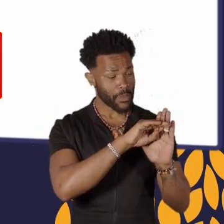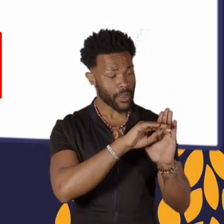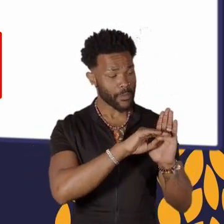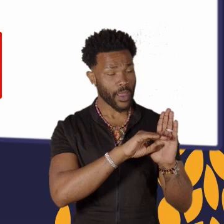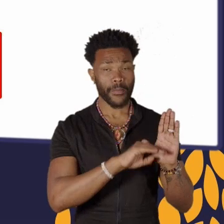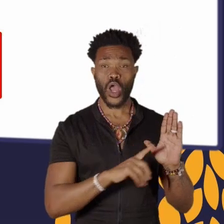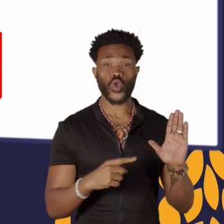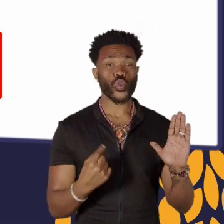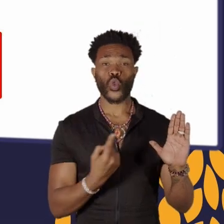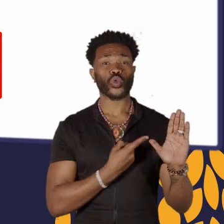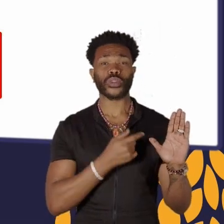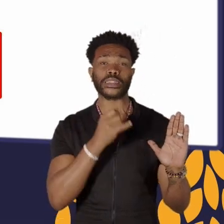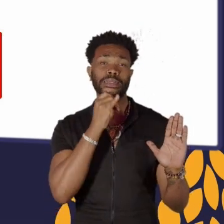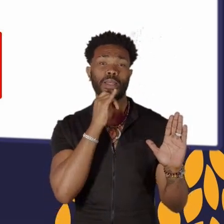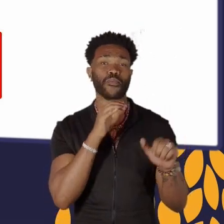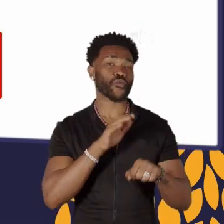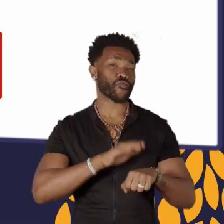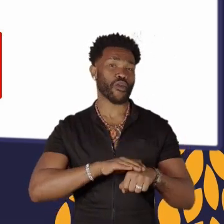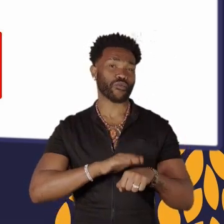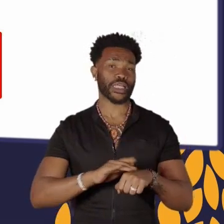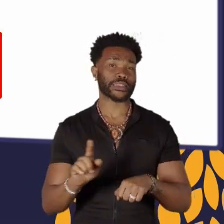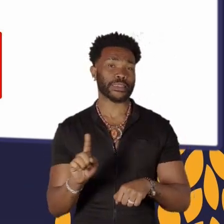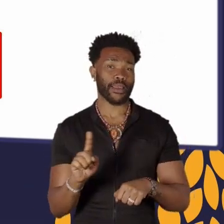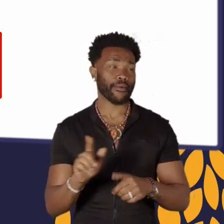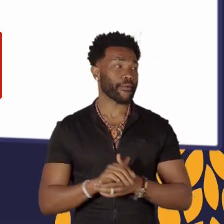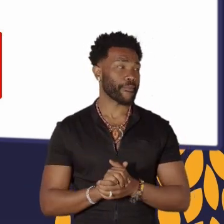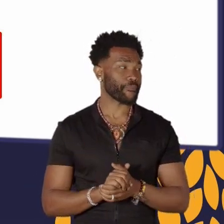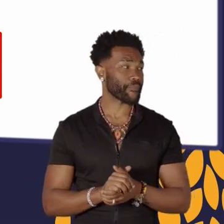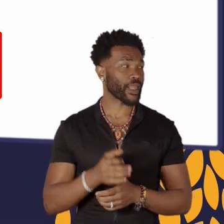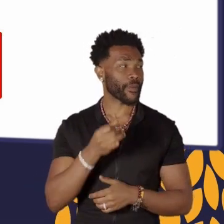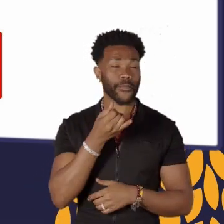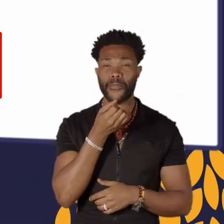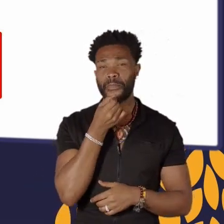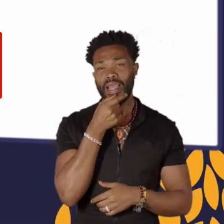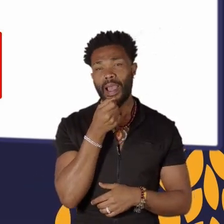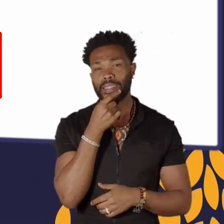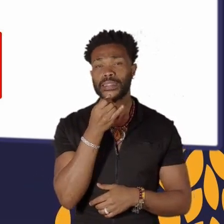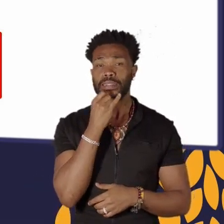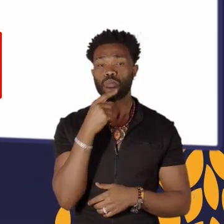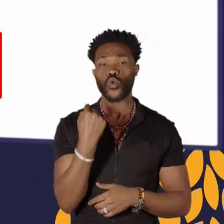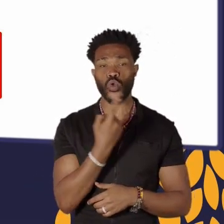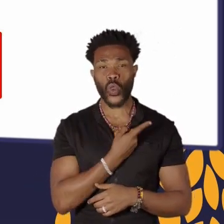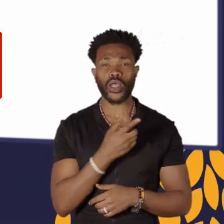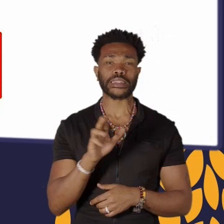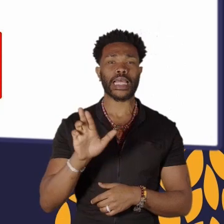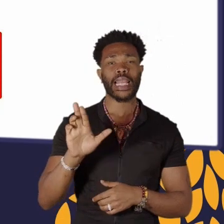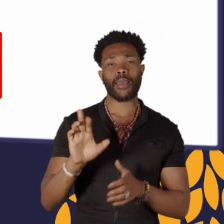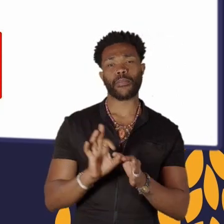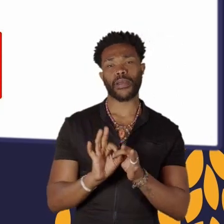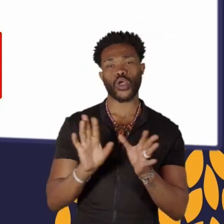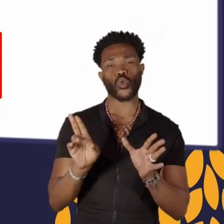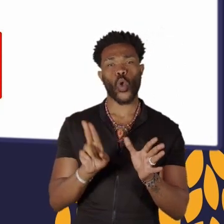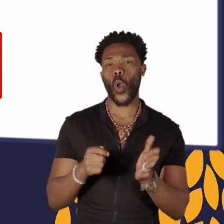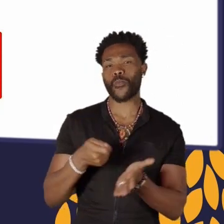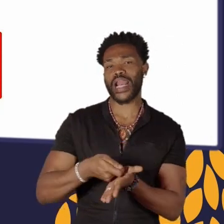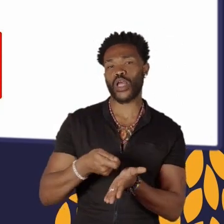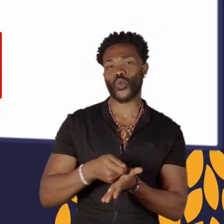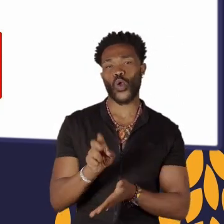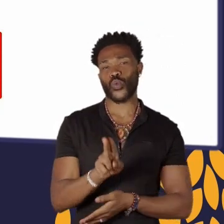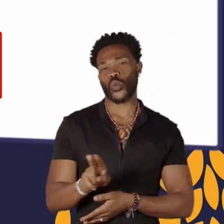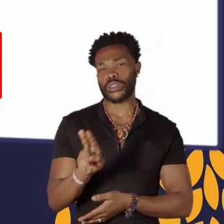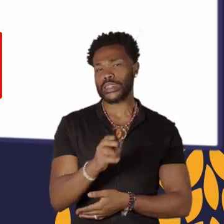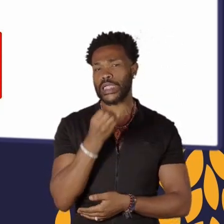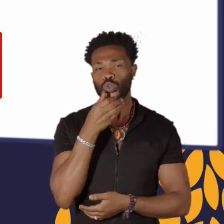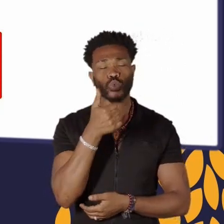gente não vai tornar, né, eu gosto de fazer essa ironia do tipo, se a gente legalizar cannabis, não vai ser obrigatório usar cannabis, tá, gente? Está